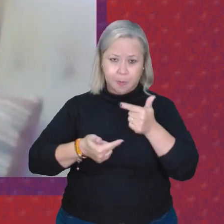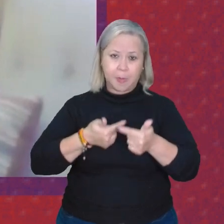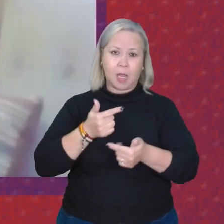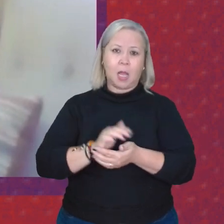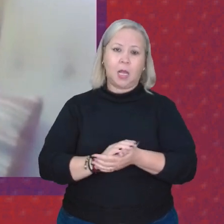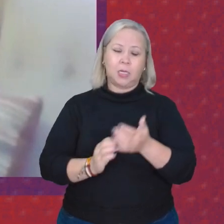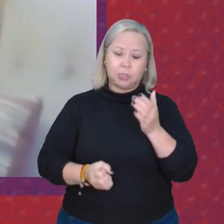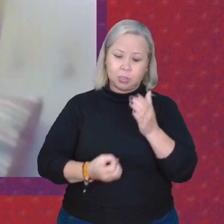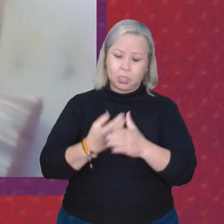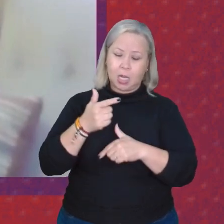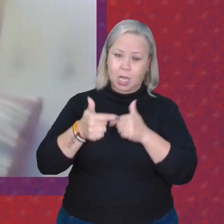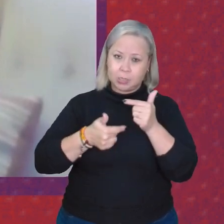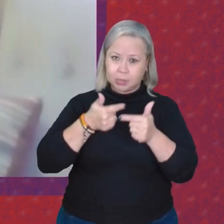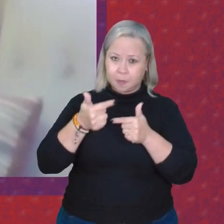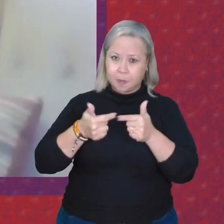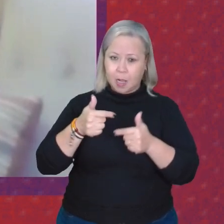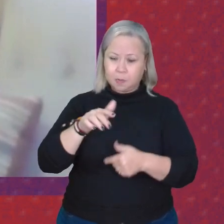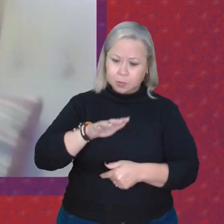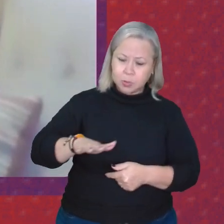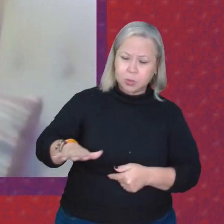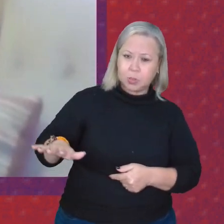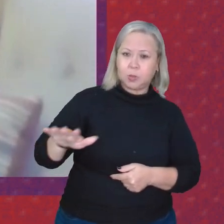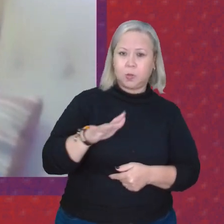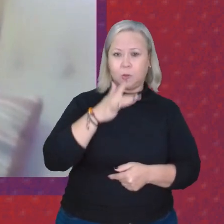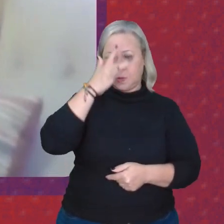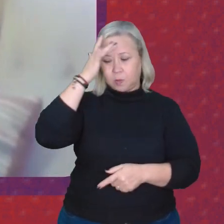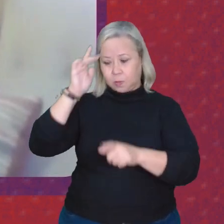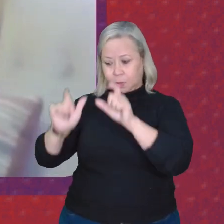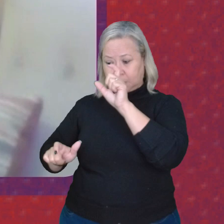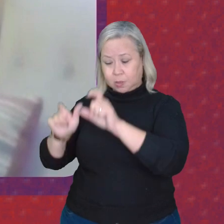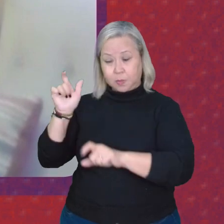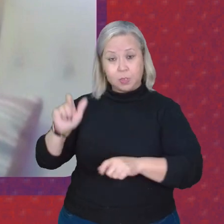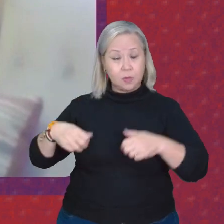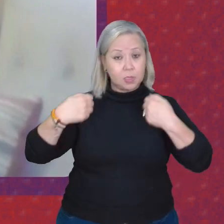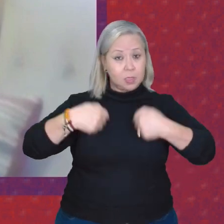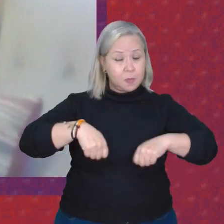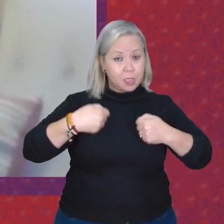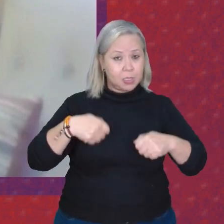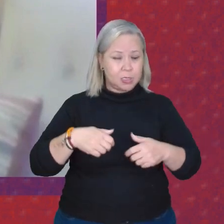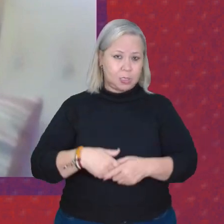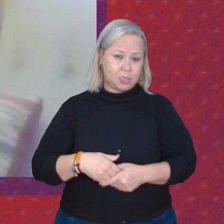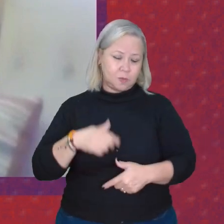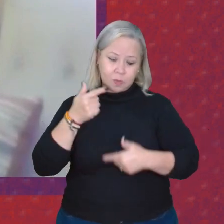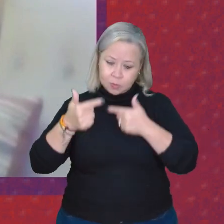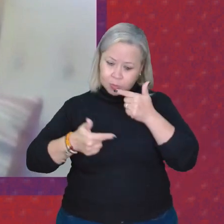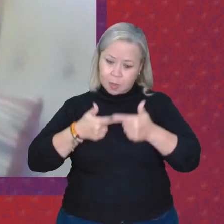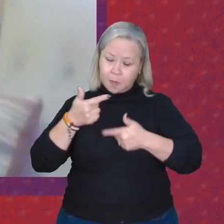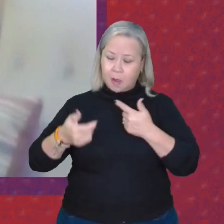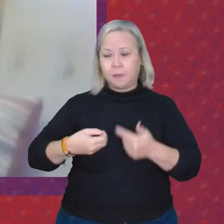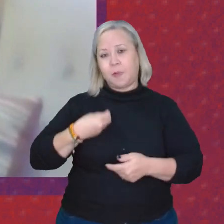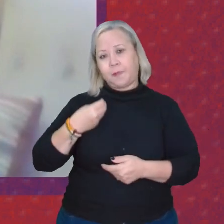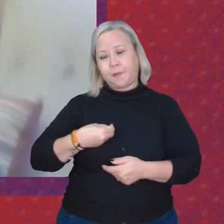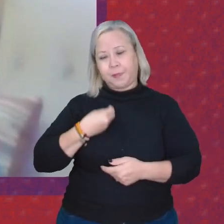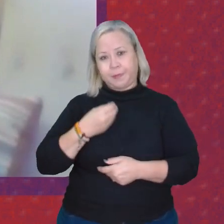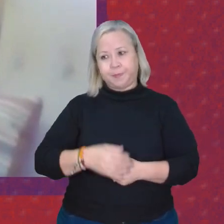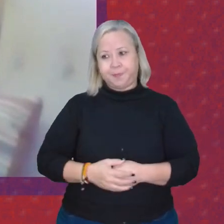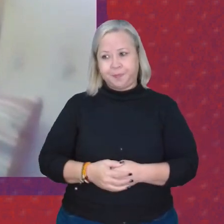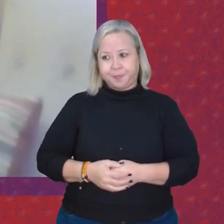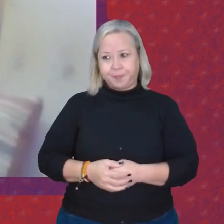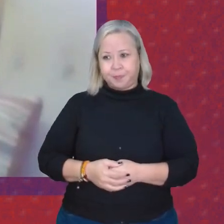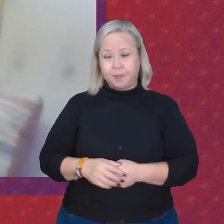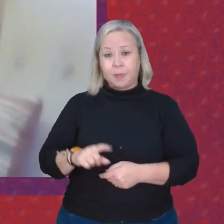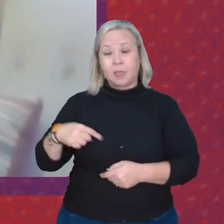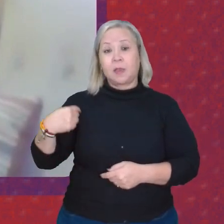gerar trabalho para todas as pessoas que necessitam, né, de trabalho para viver. E em